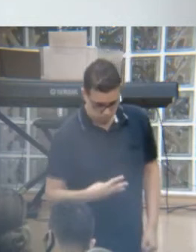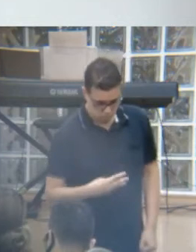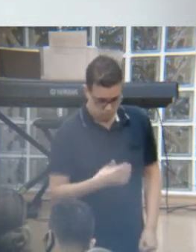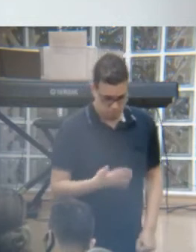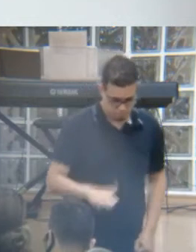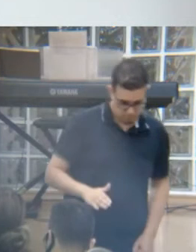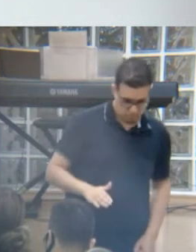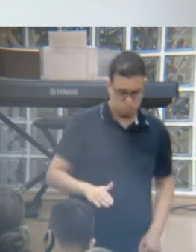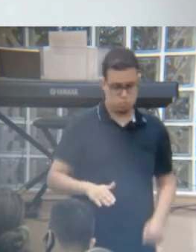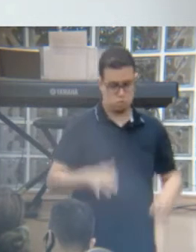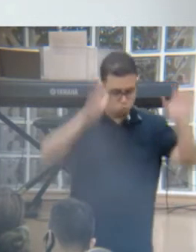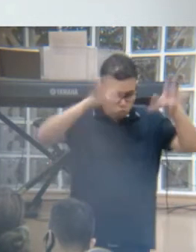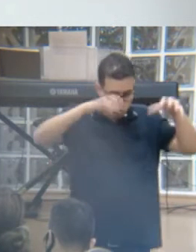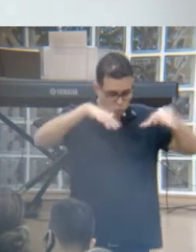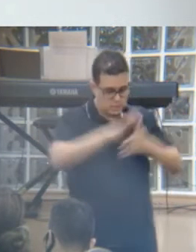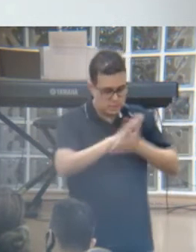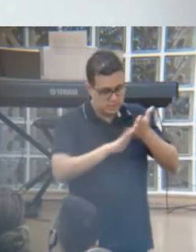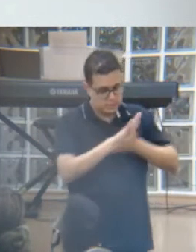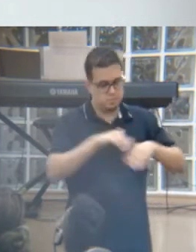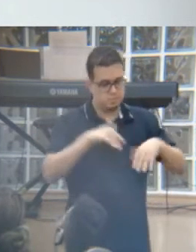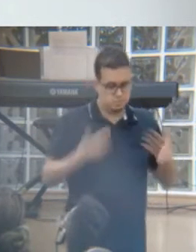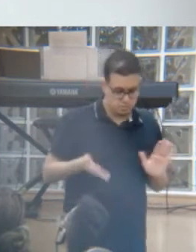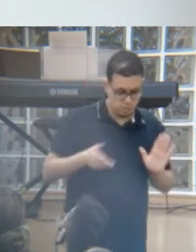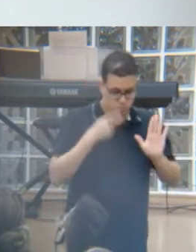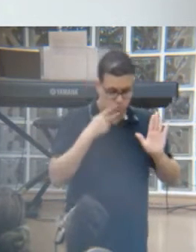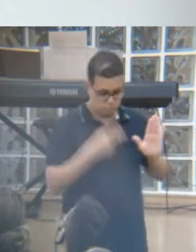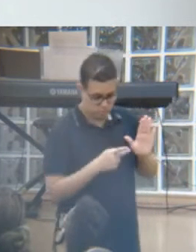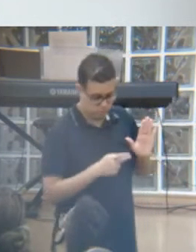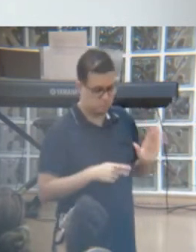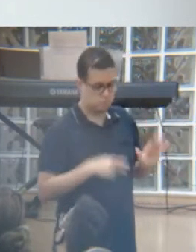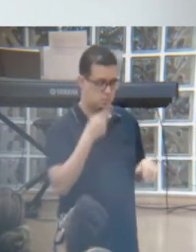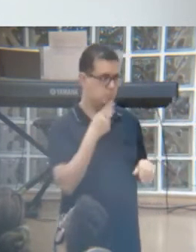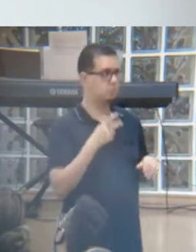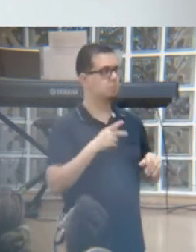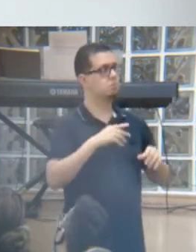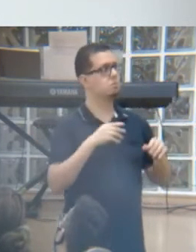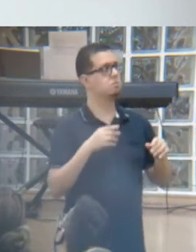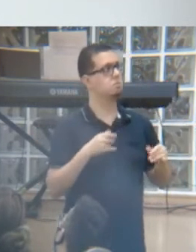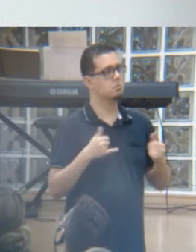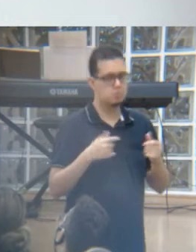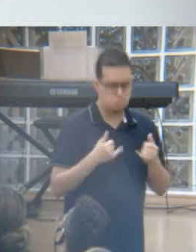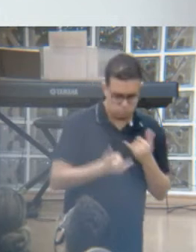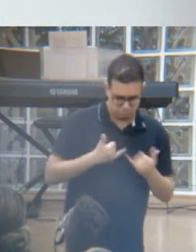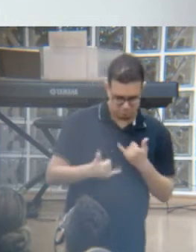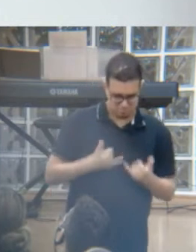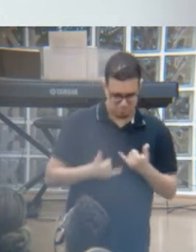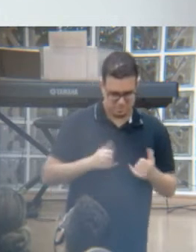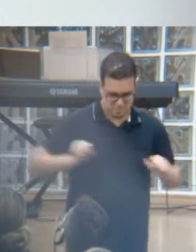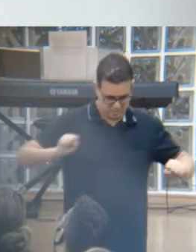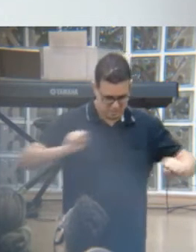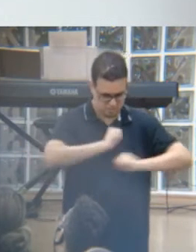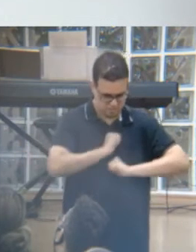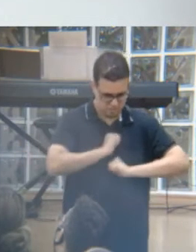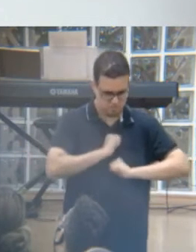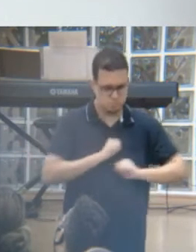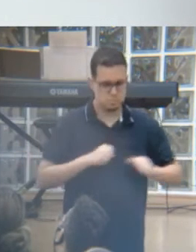profeta misericordiosamente faz um papel sacerdotal agora. Sendo ele um profeta, fala em nome